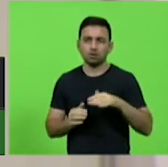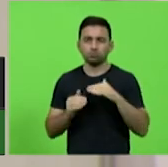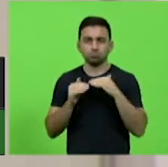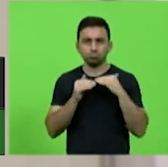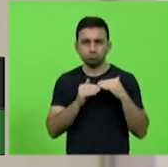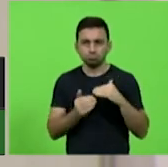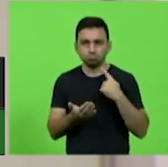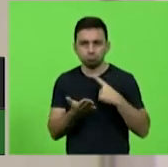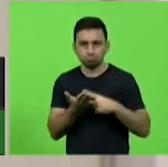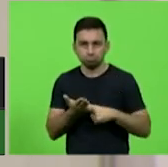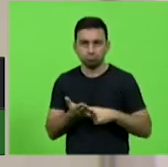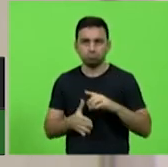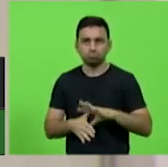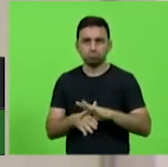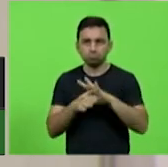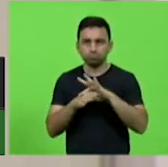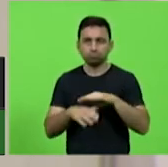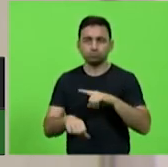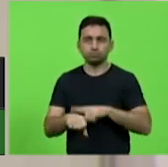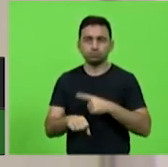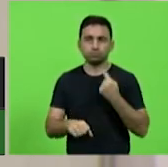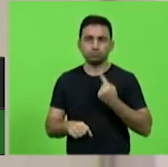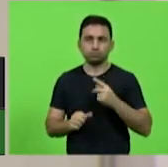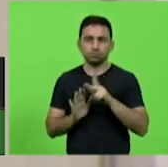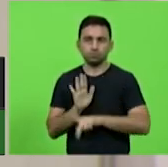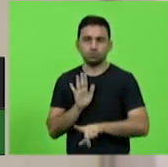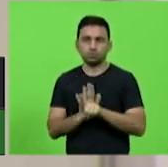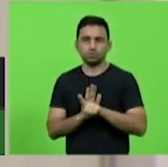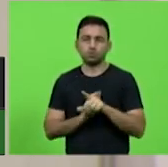maioria em turno único o projeto de lei número